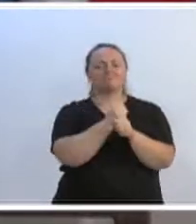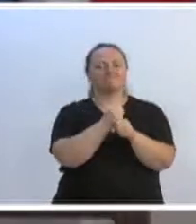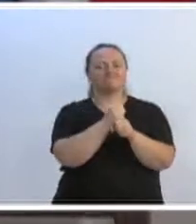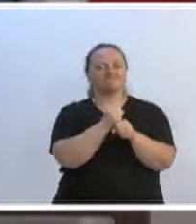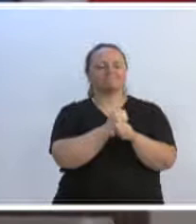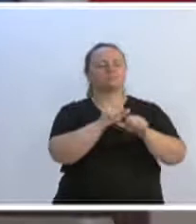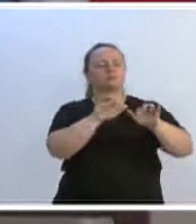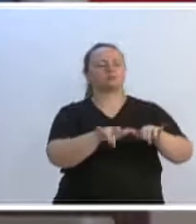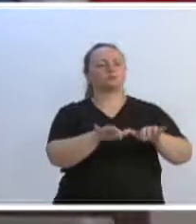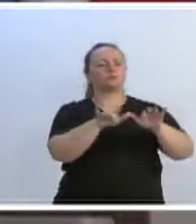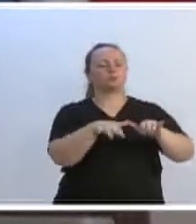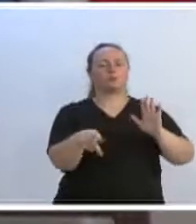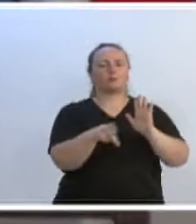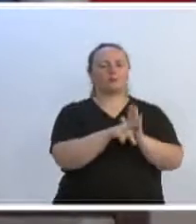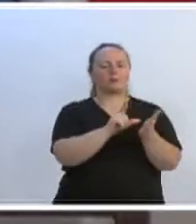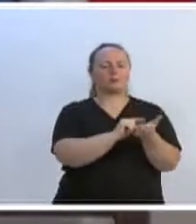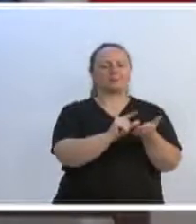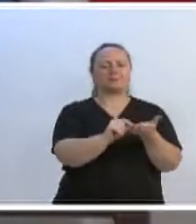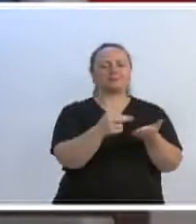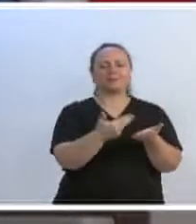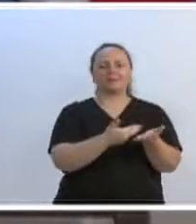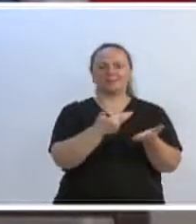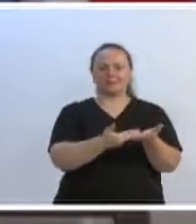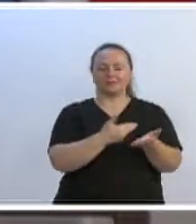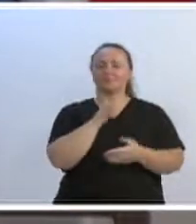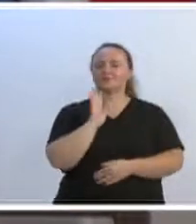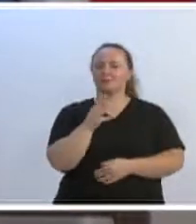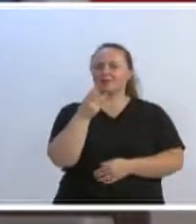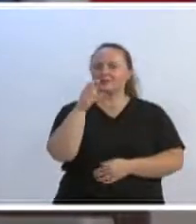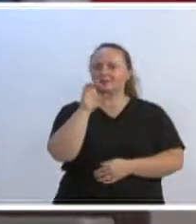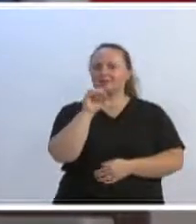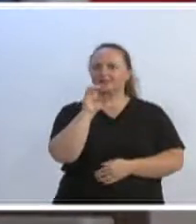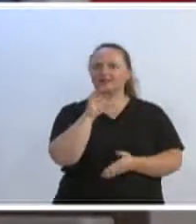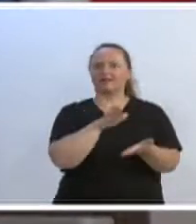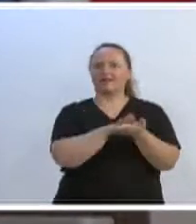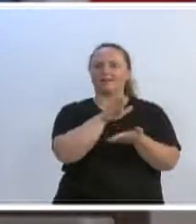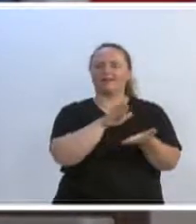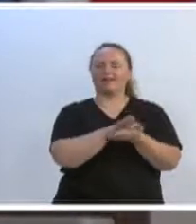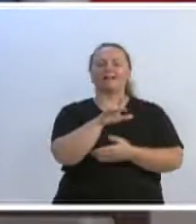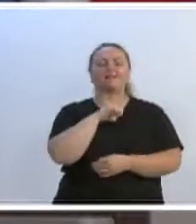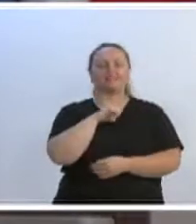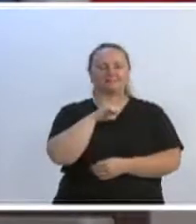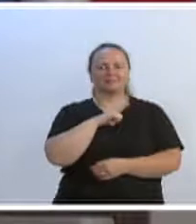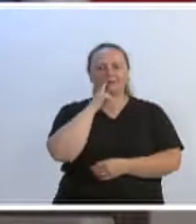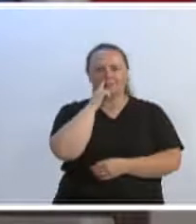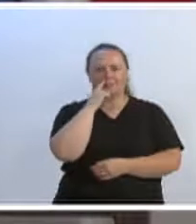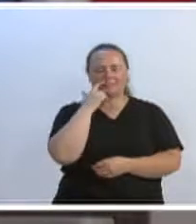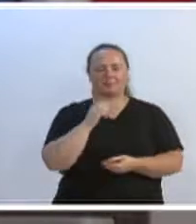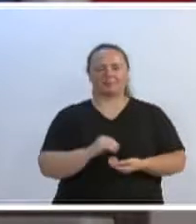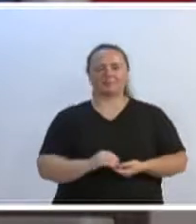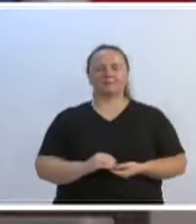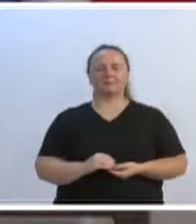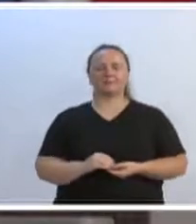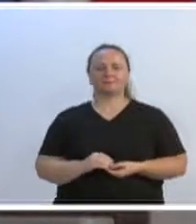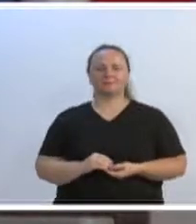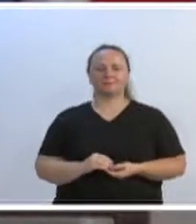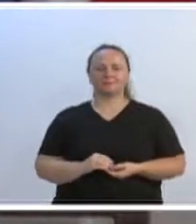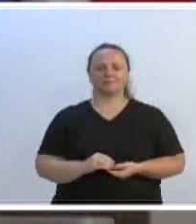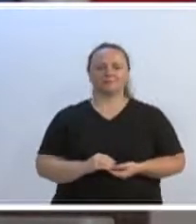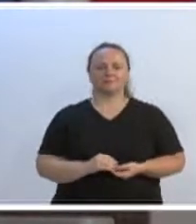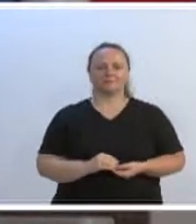tem colaborado muito em prol da nossa cidade. Ao CEMOP, através da professora